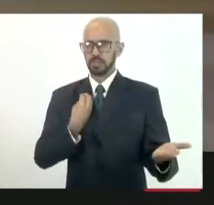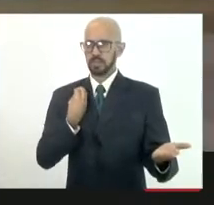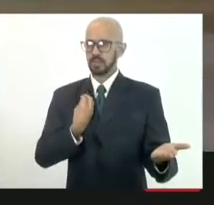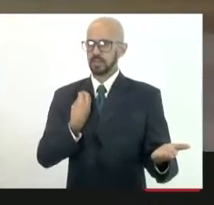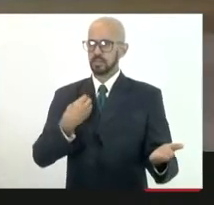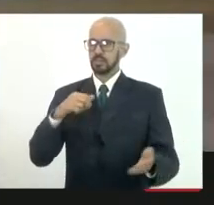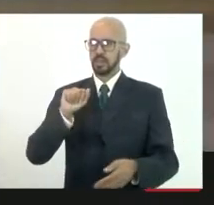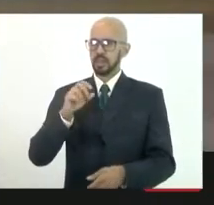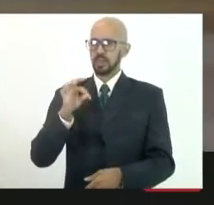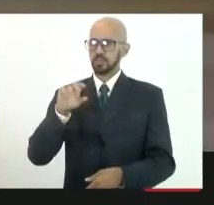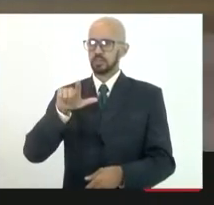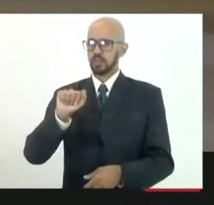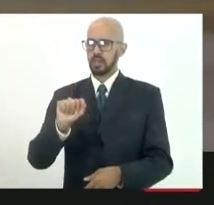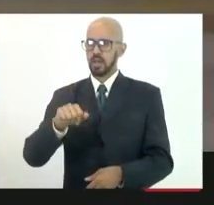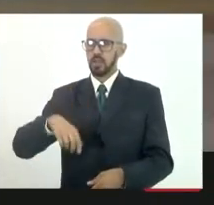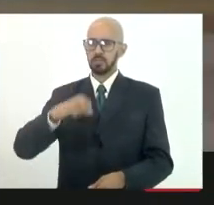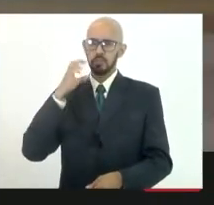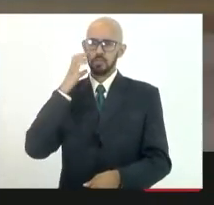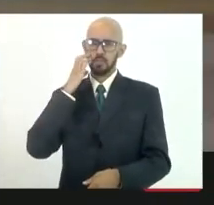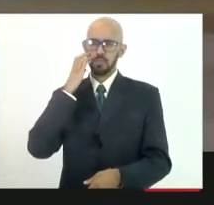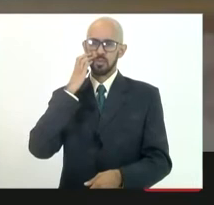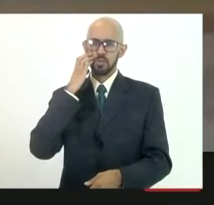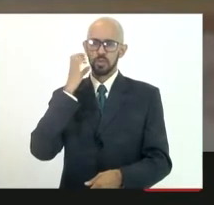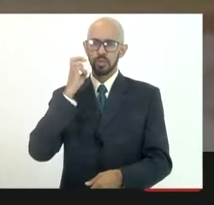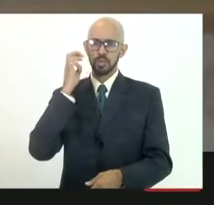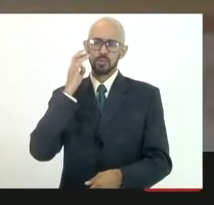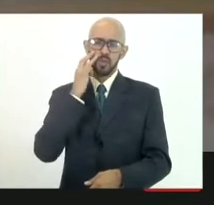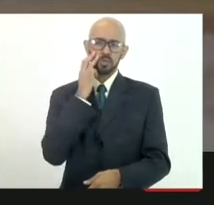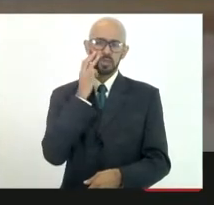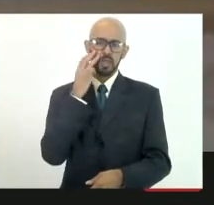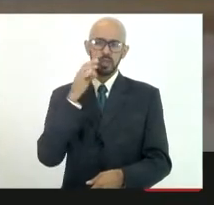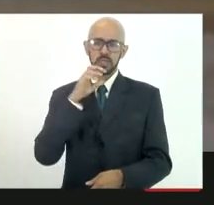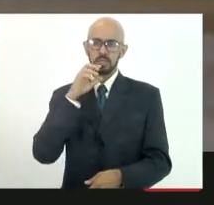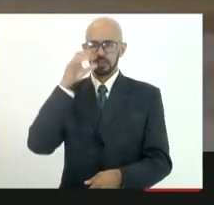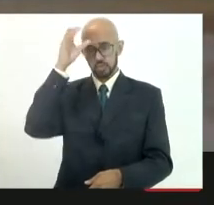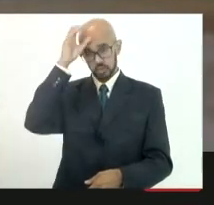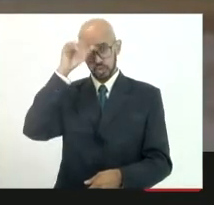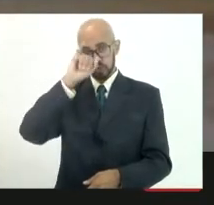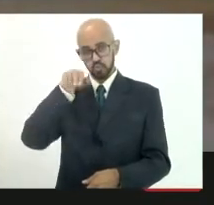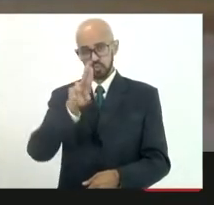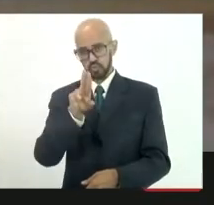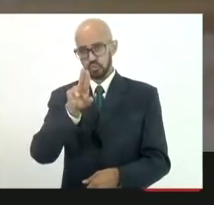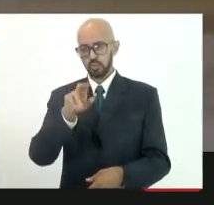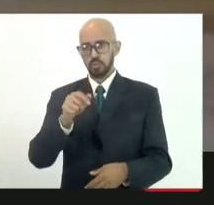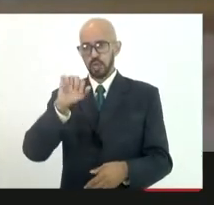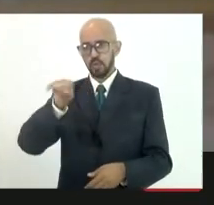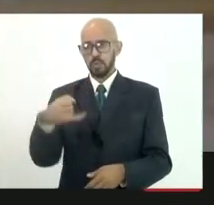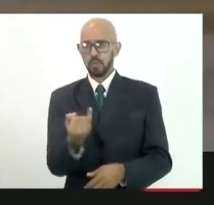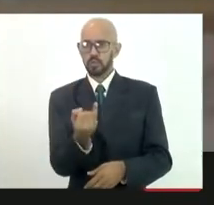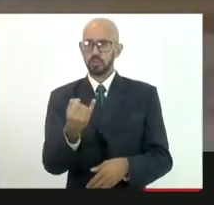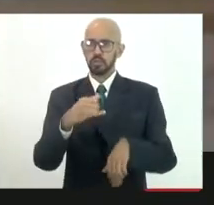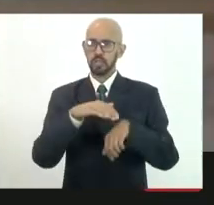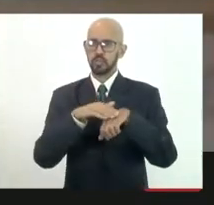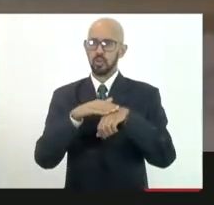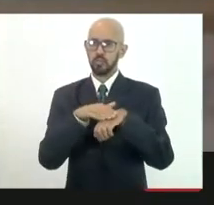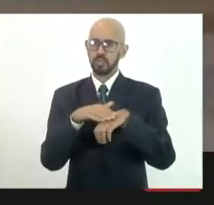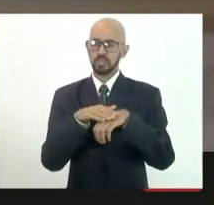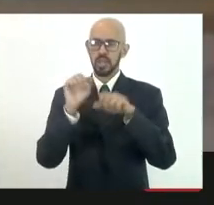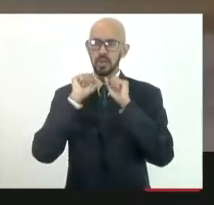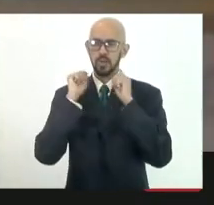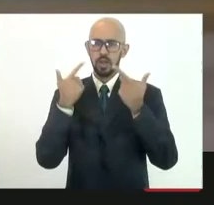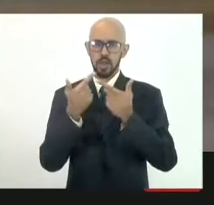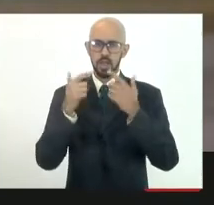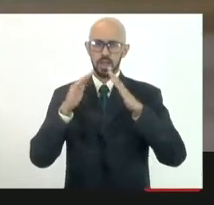Átila Nunes, Mônica Francisco, tia Ju, pela oportunidade de dialogar com essa casa tão